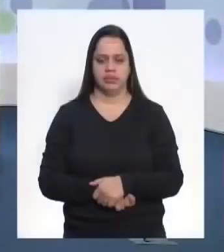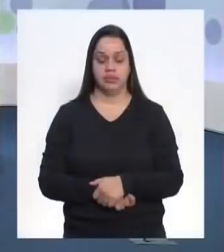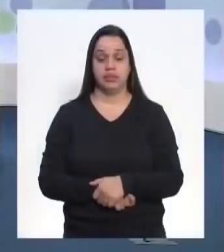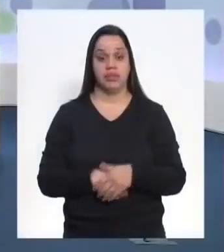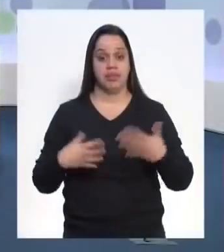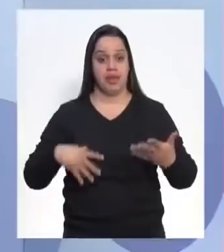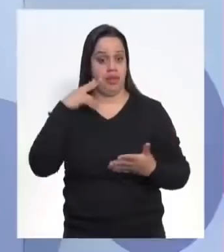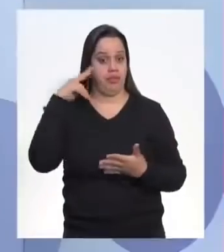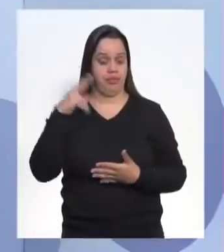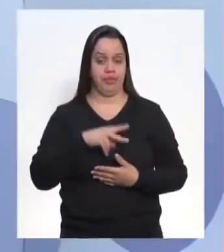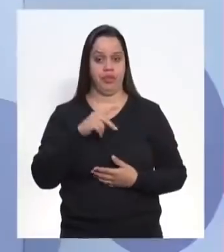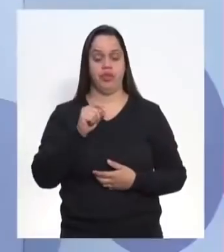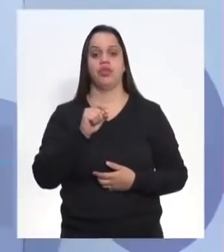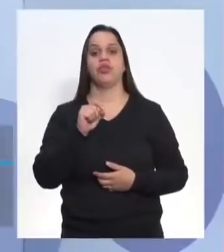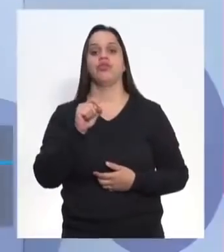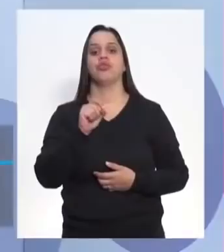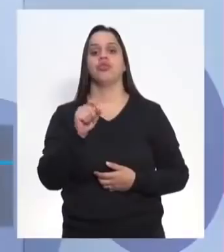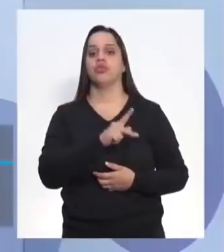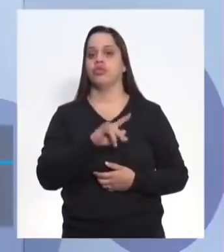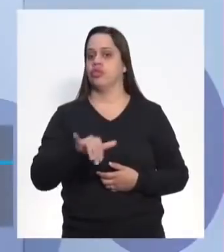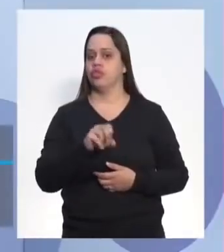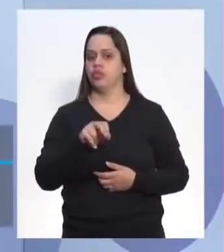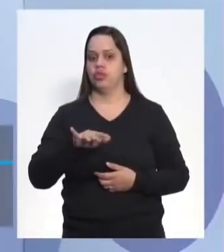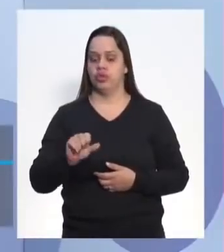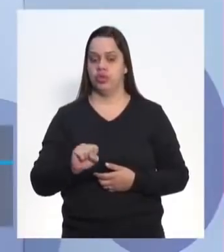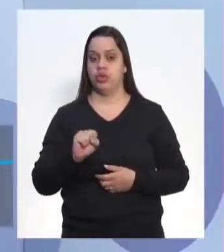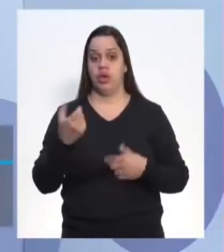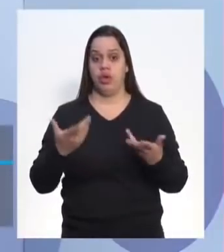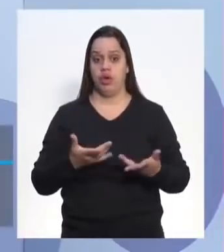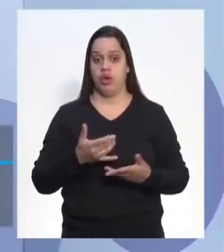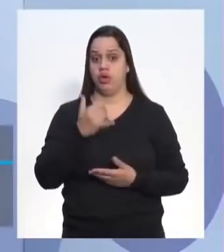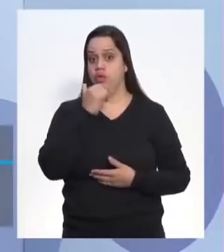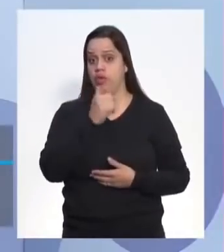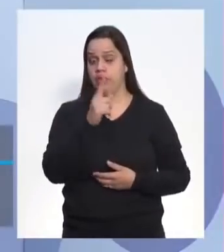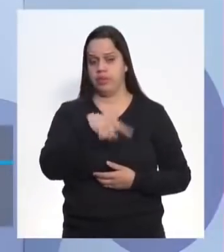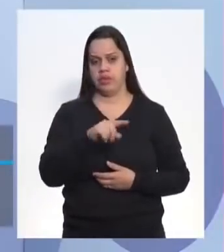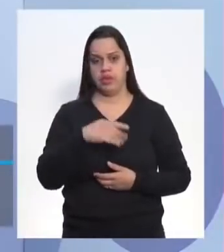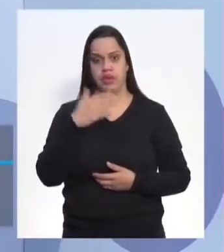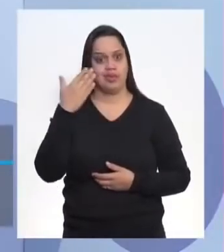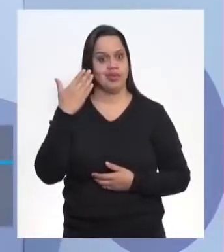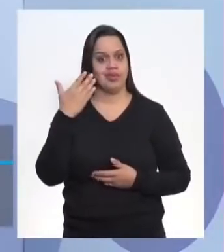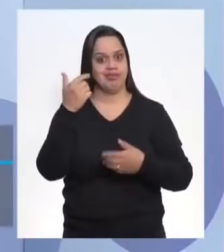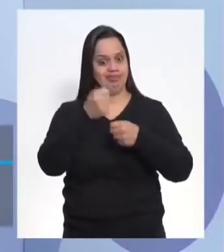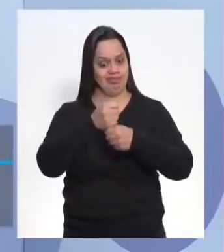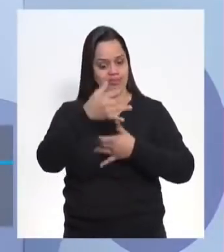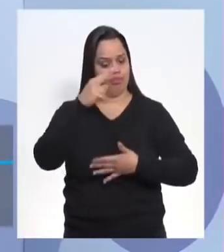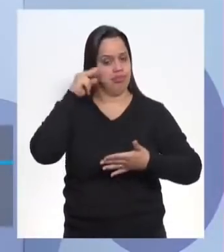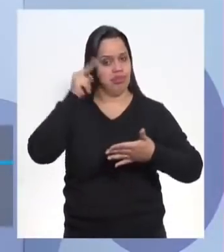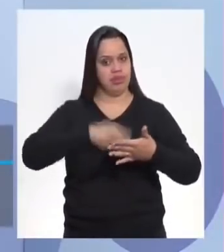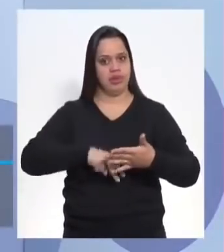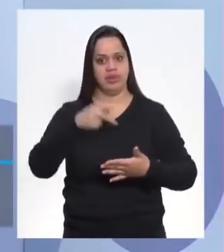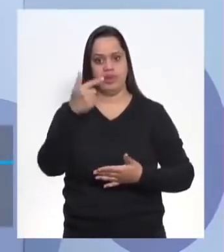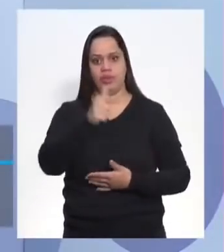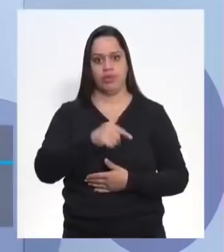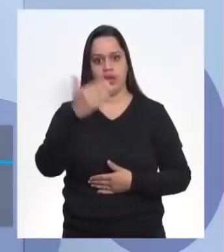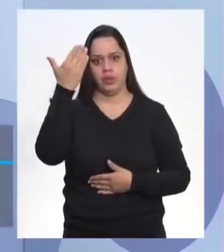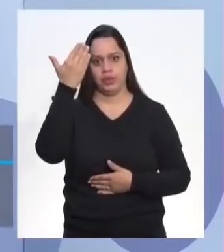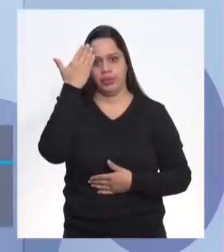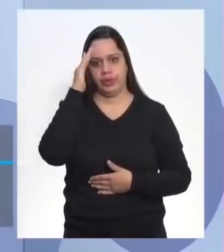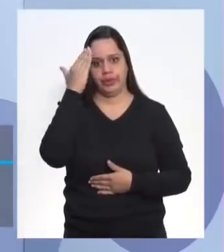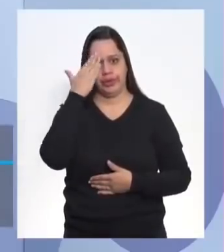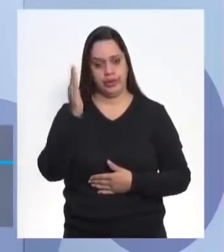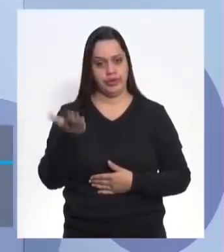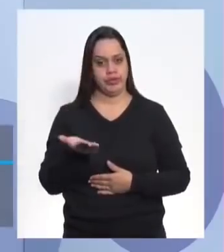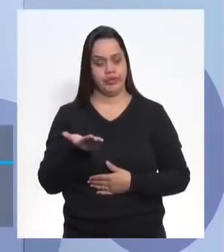Olha, Jonas, tem algum, não vou falar para você que não tem nenhum não entendi, que eu vou estar mentindo. Muito feio mentir,